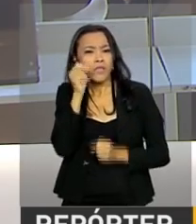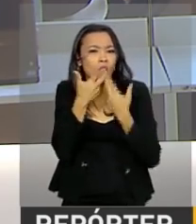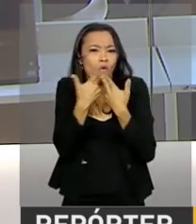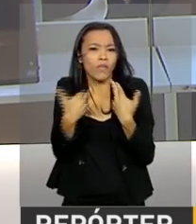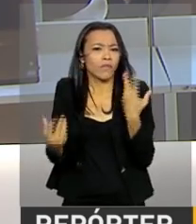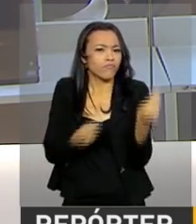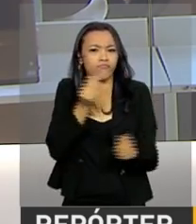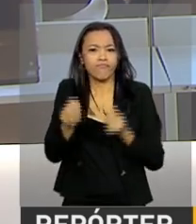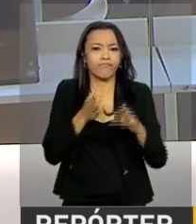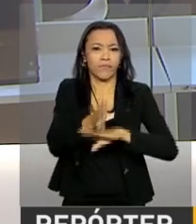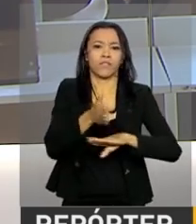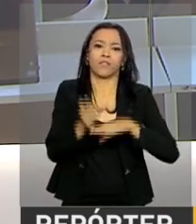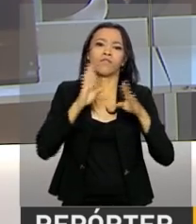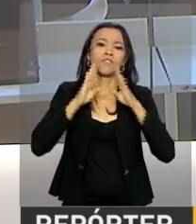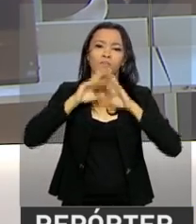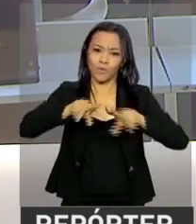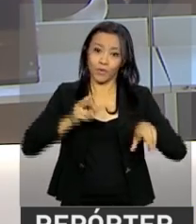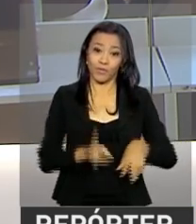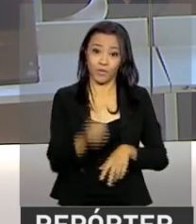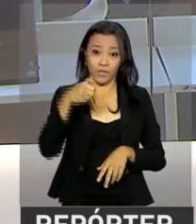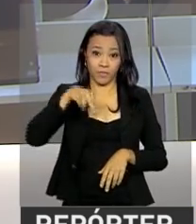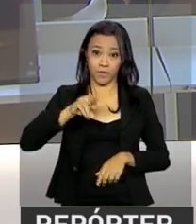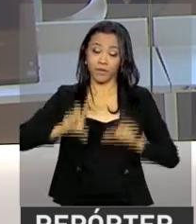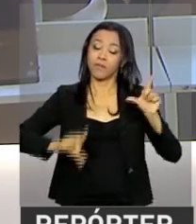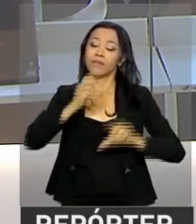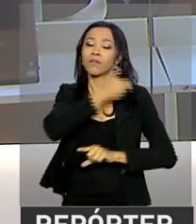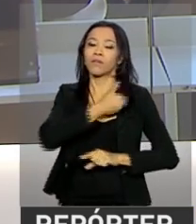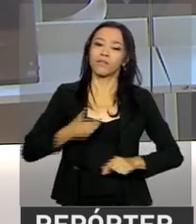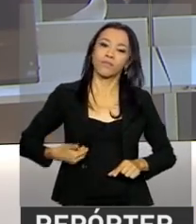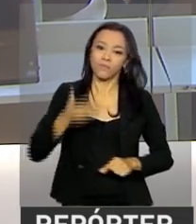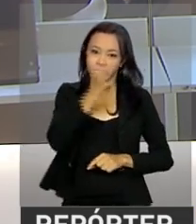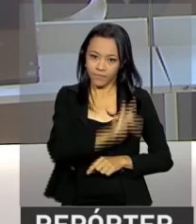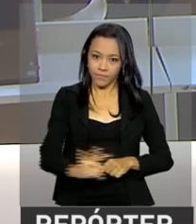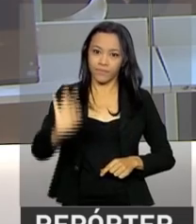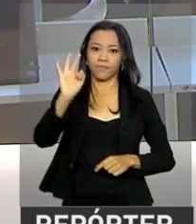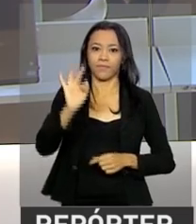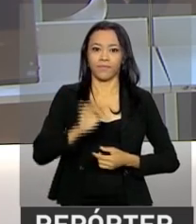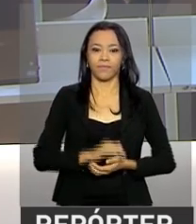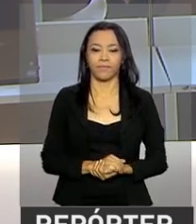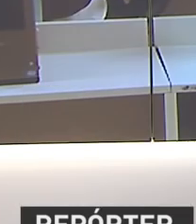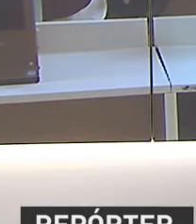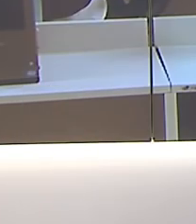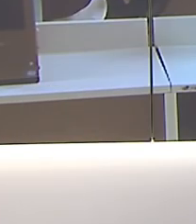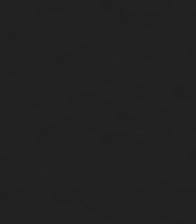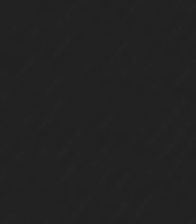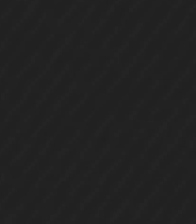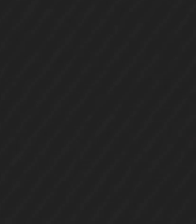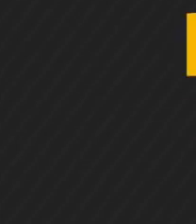novidades em nossas redes sociais. Continue com a gente aqui na NBR, a TV do Governo Federal.